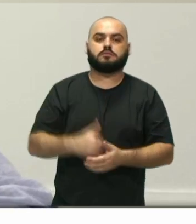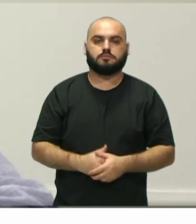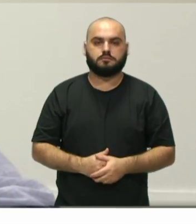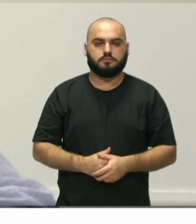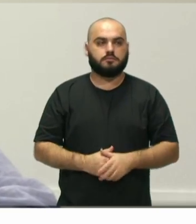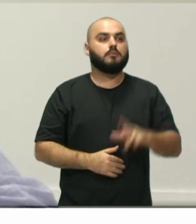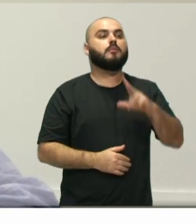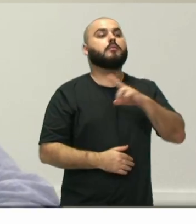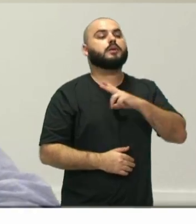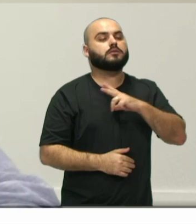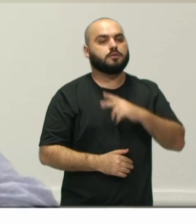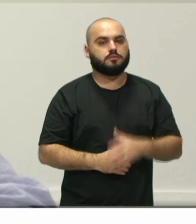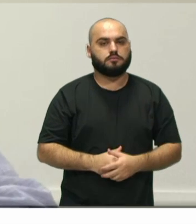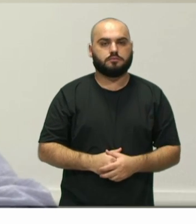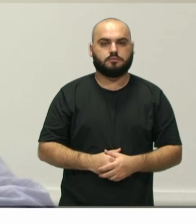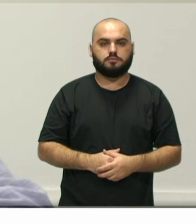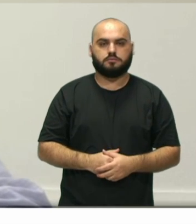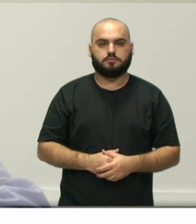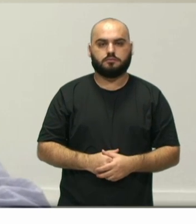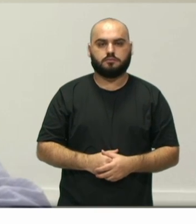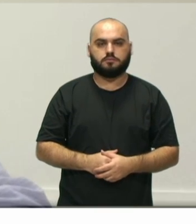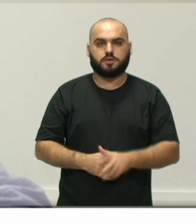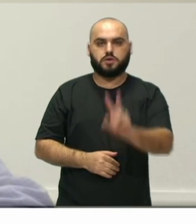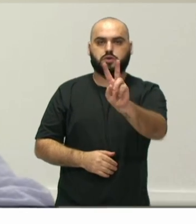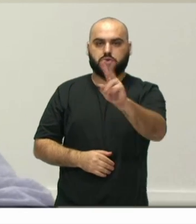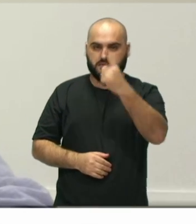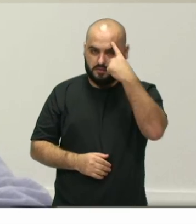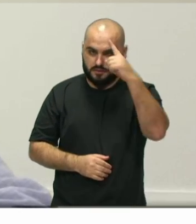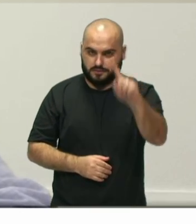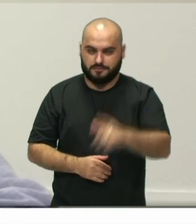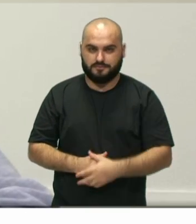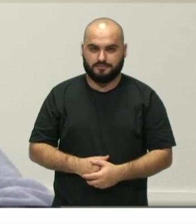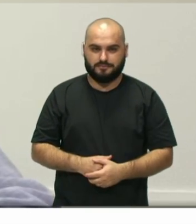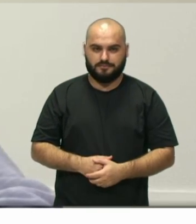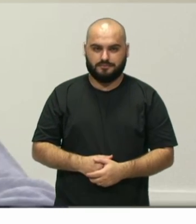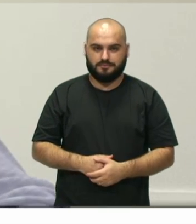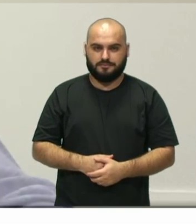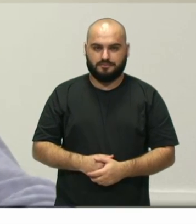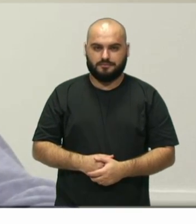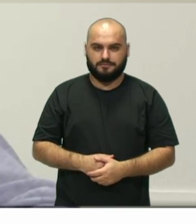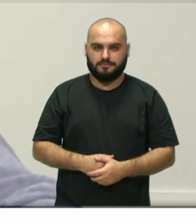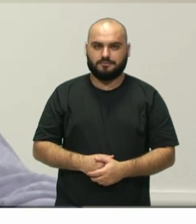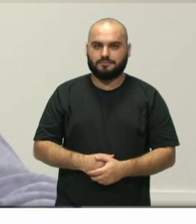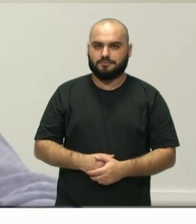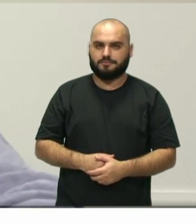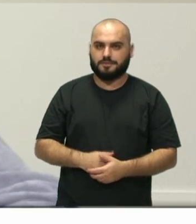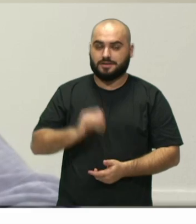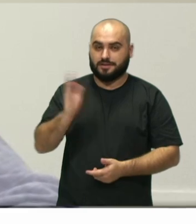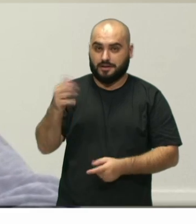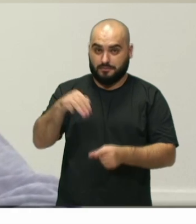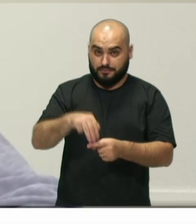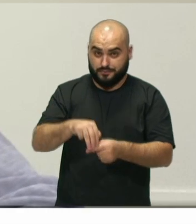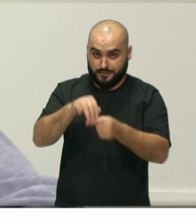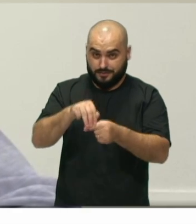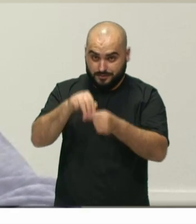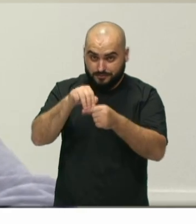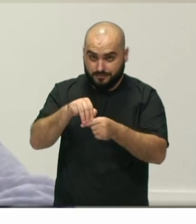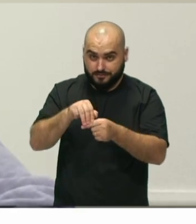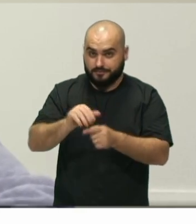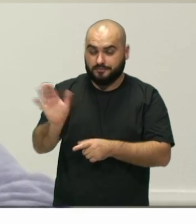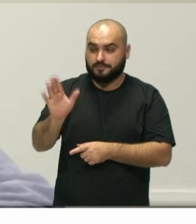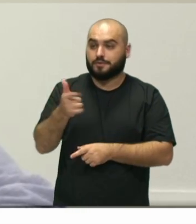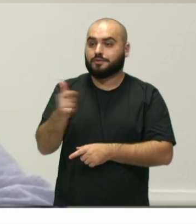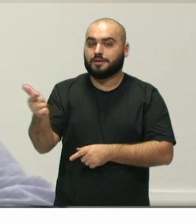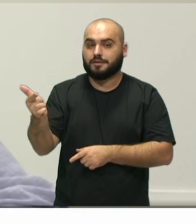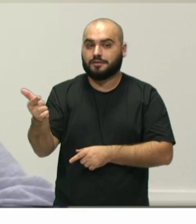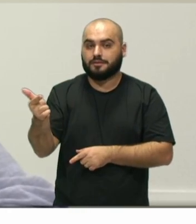para particular? Eu tenho para daqui 2 dias. E quando você tem isso municipalizado, quando isso é do município, não vai existir